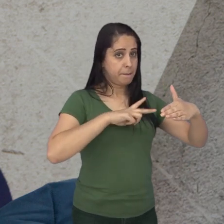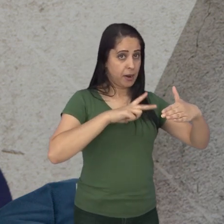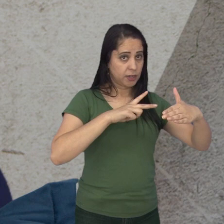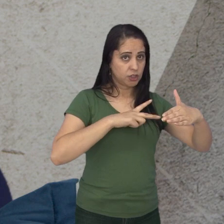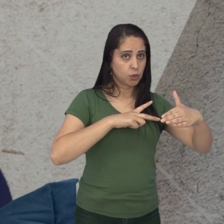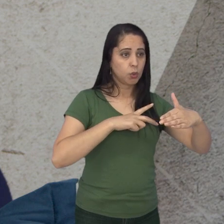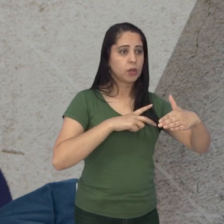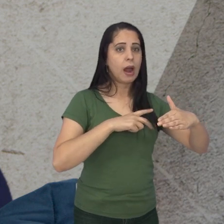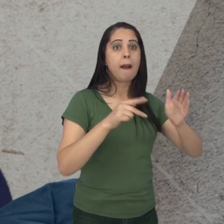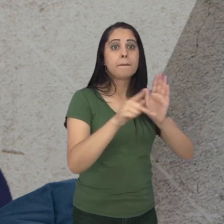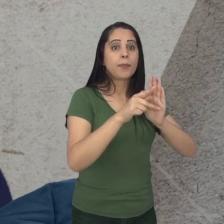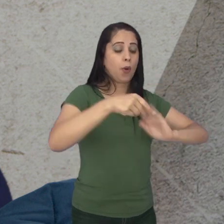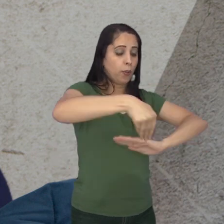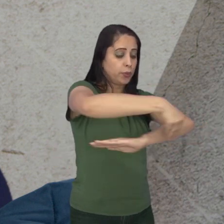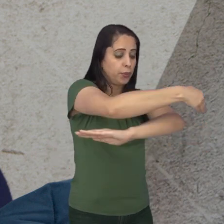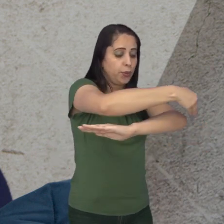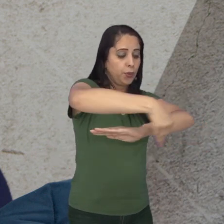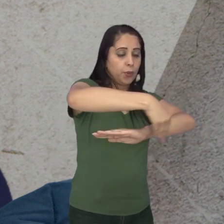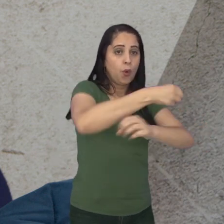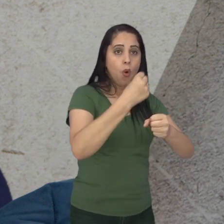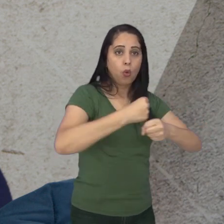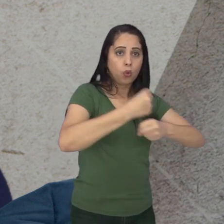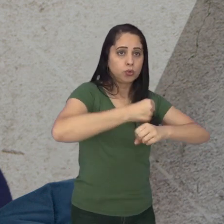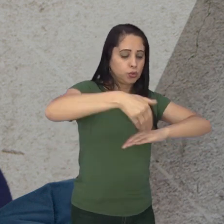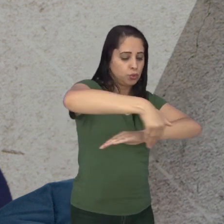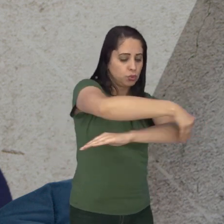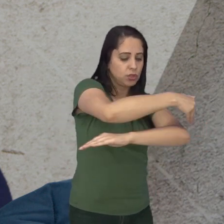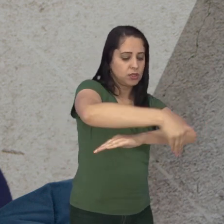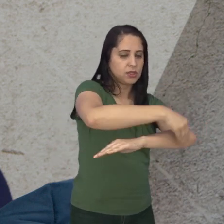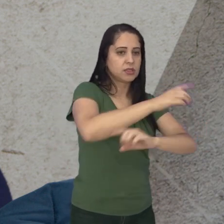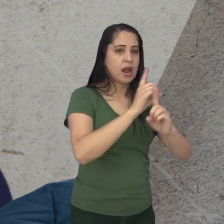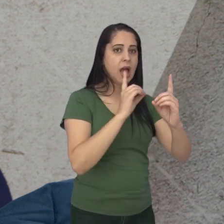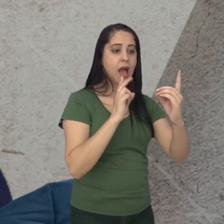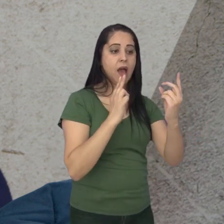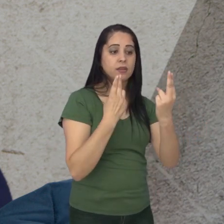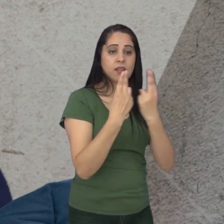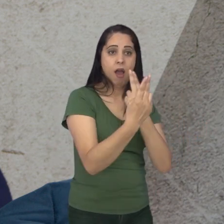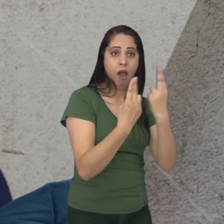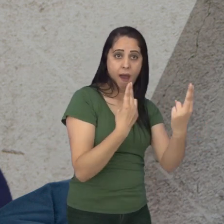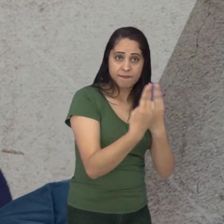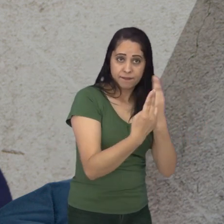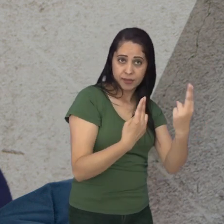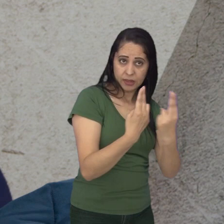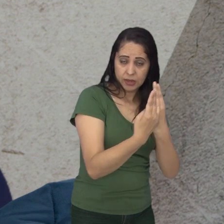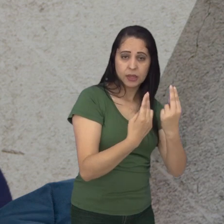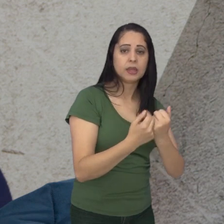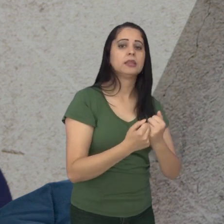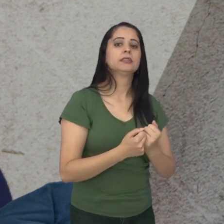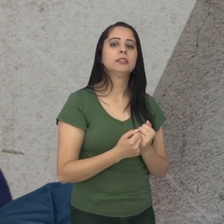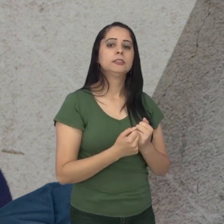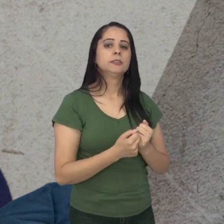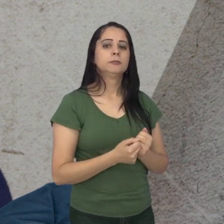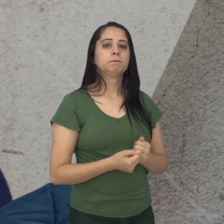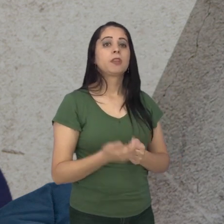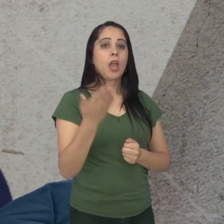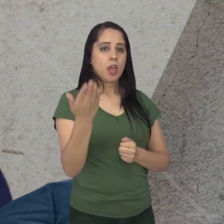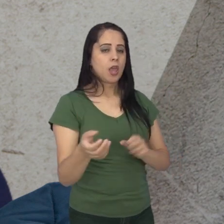ou concessionárias em rodovias para construir estradas e trabalhar no gerenciamento